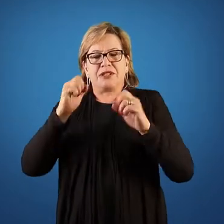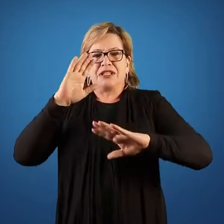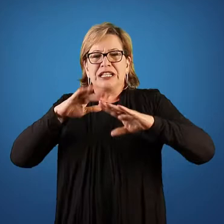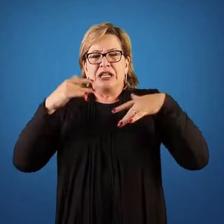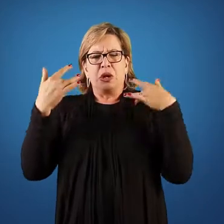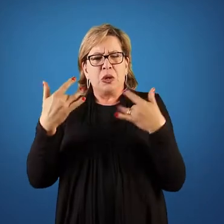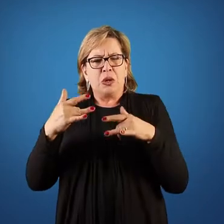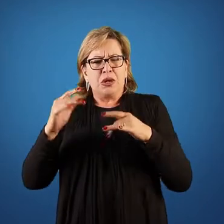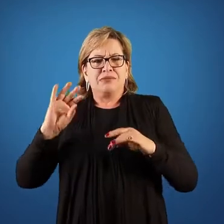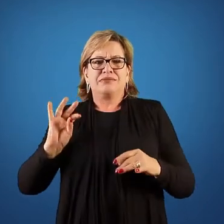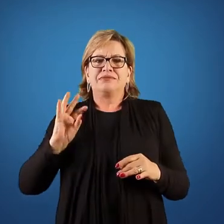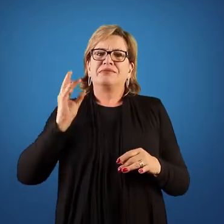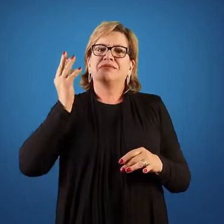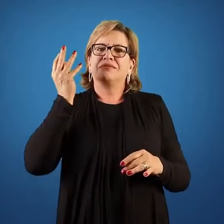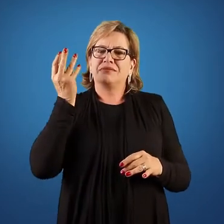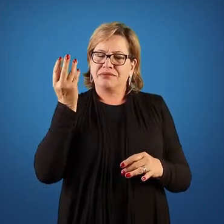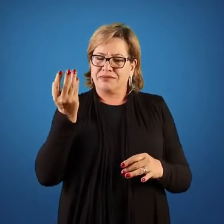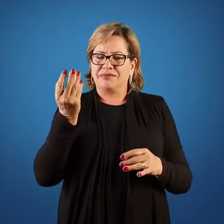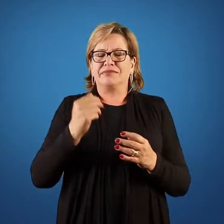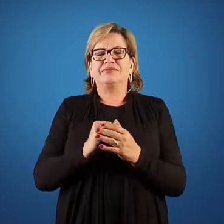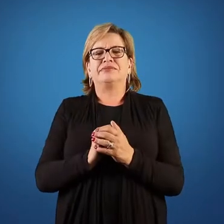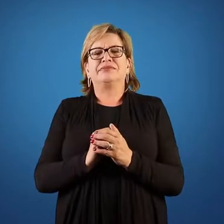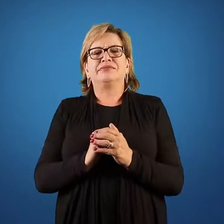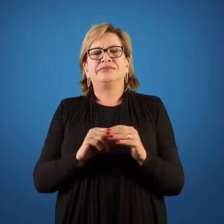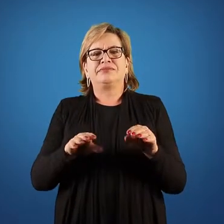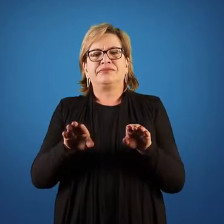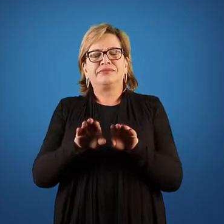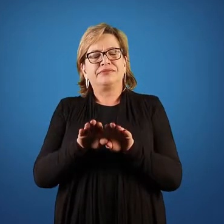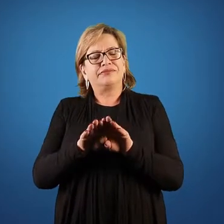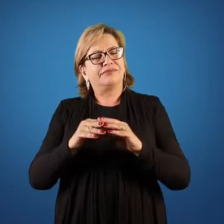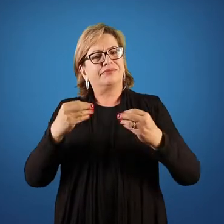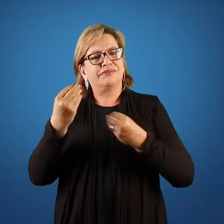pouco mais na execução das acrobacias. Então,